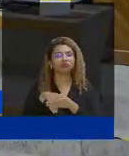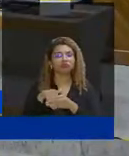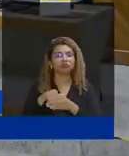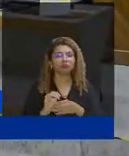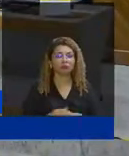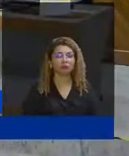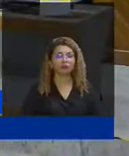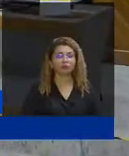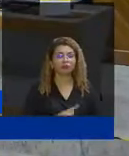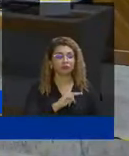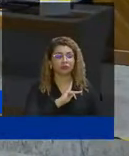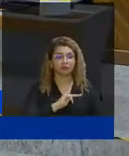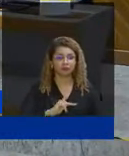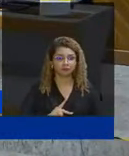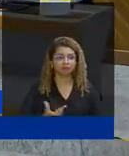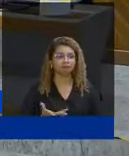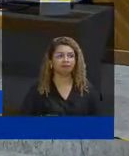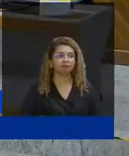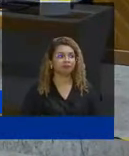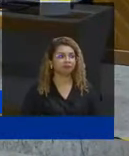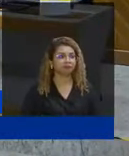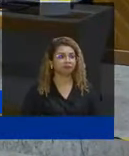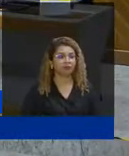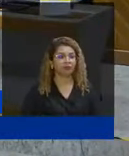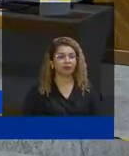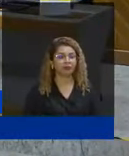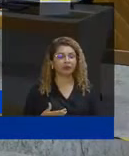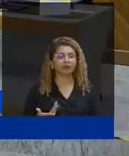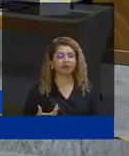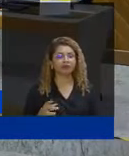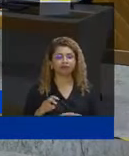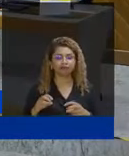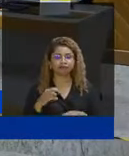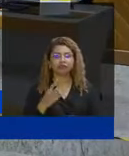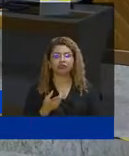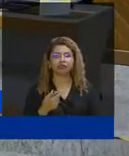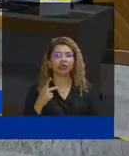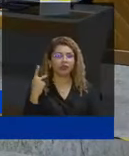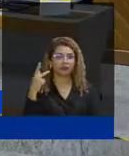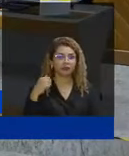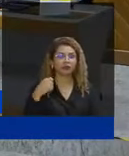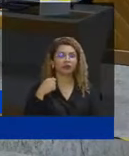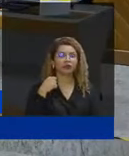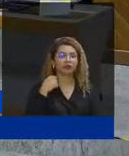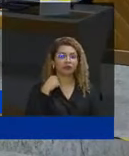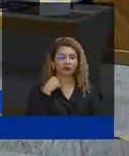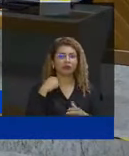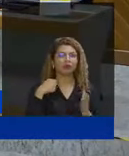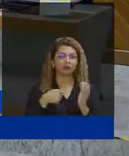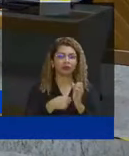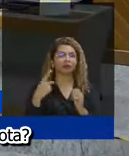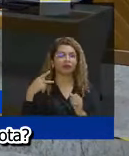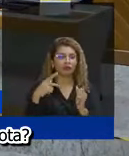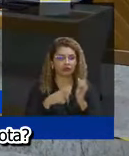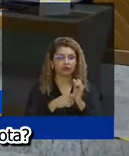presidente, eminentes pares. Foco na mesa da lateral direita, com a palavra juiz Anselmo Gonçalves.